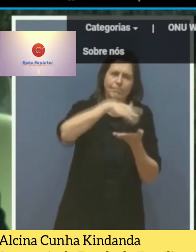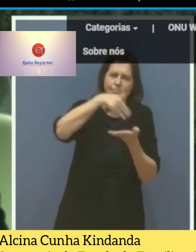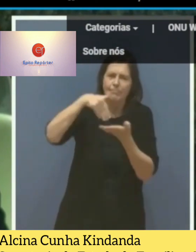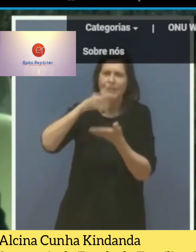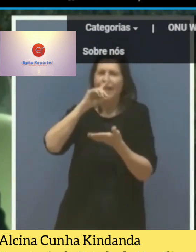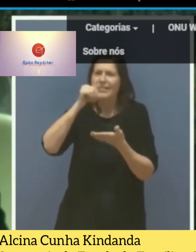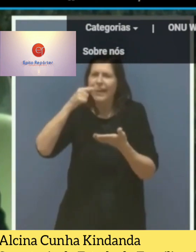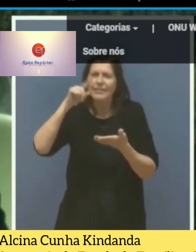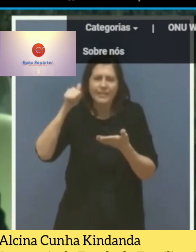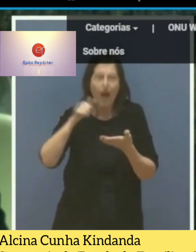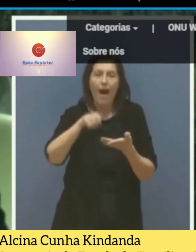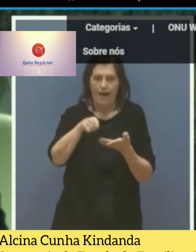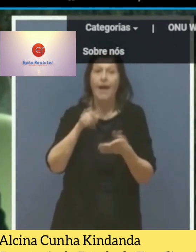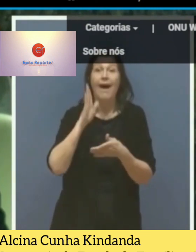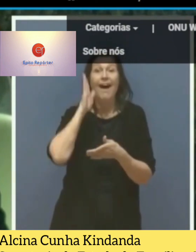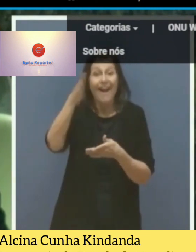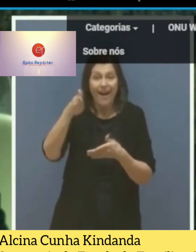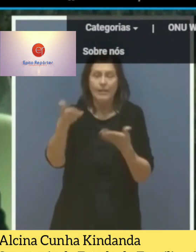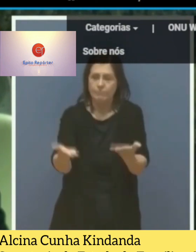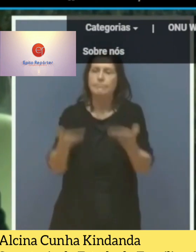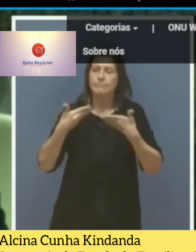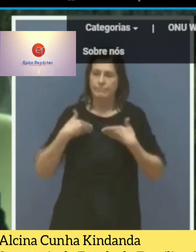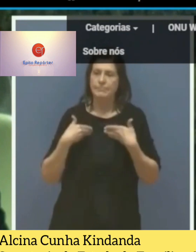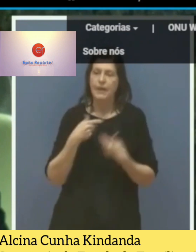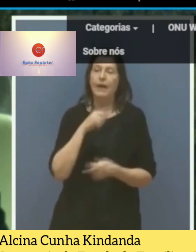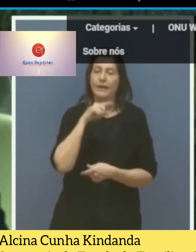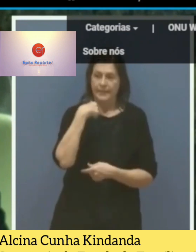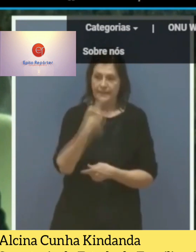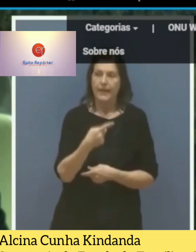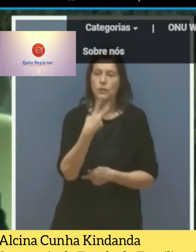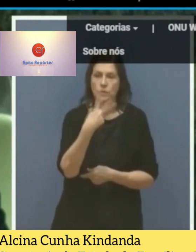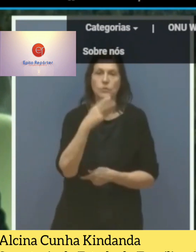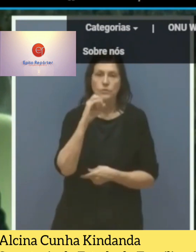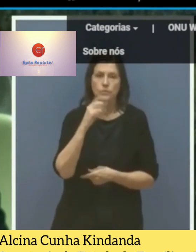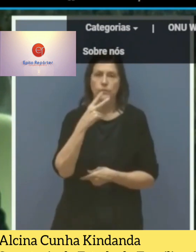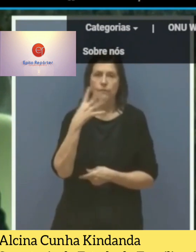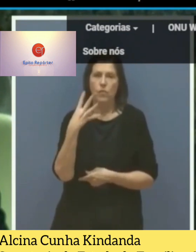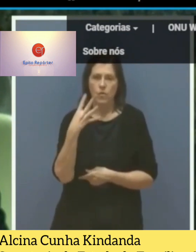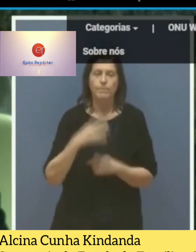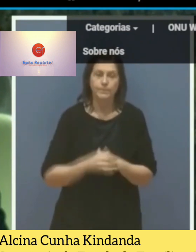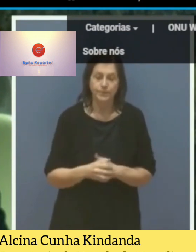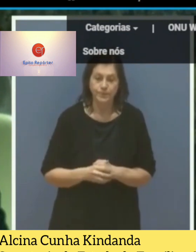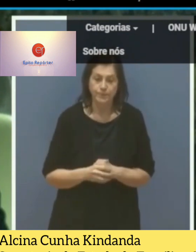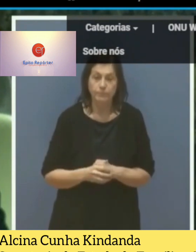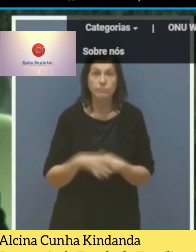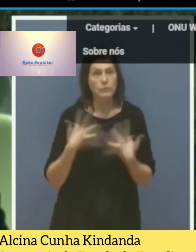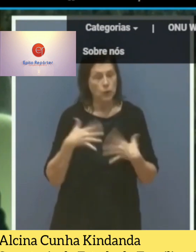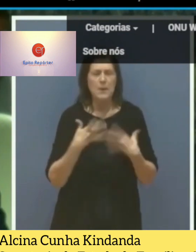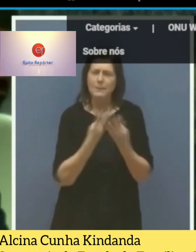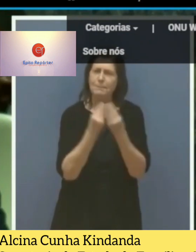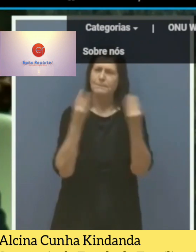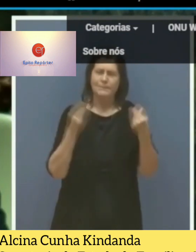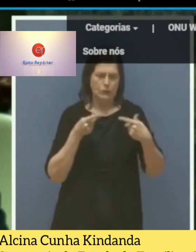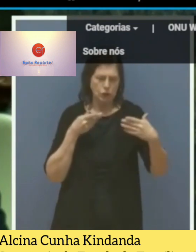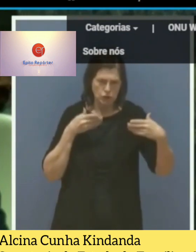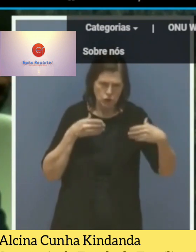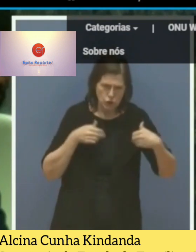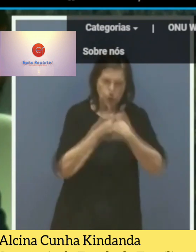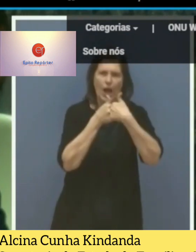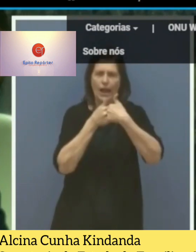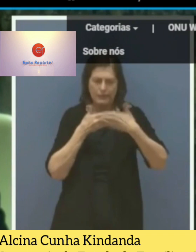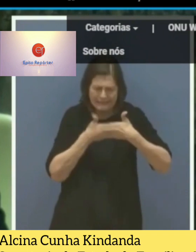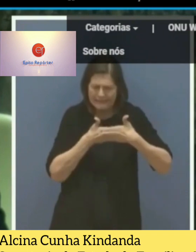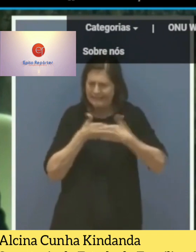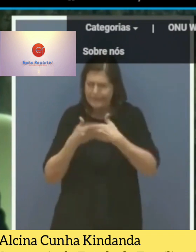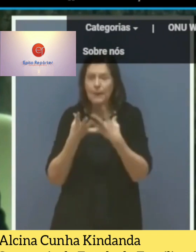Presidente minhas senhoras e meus senhores apesar dos Desafios que se vivenciam colocação melhorias em